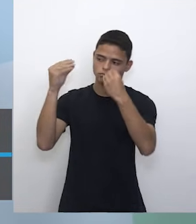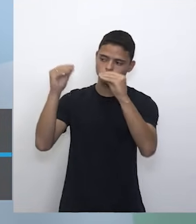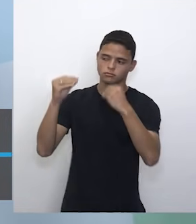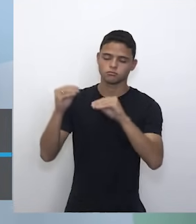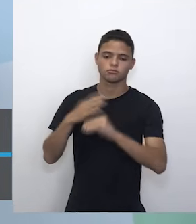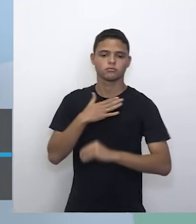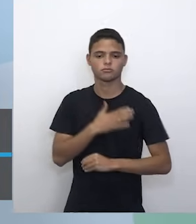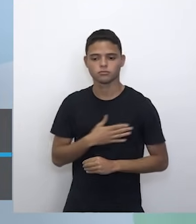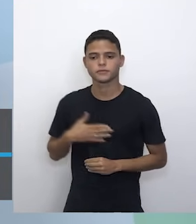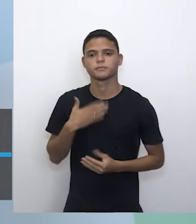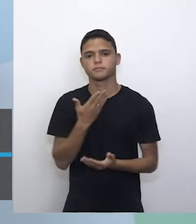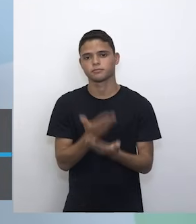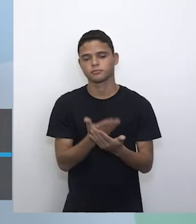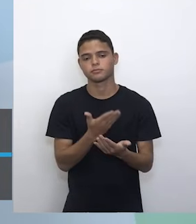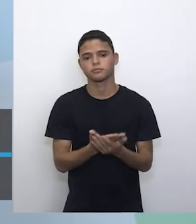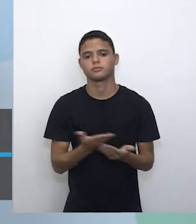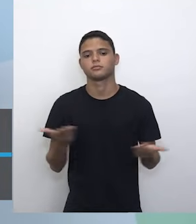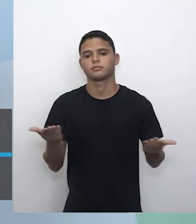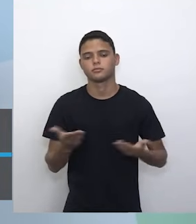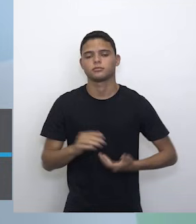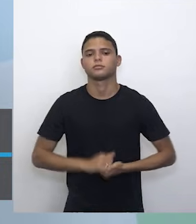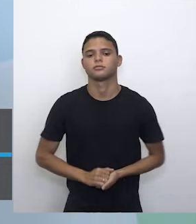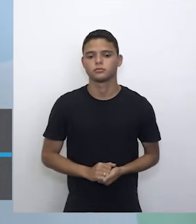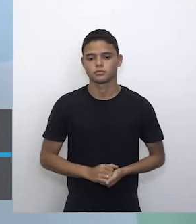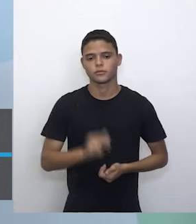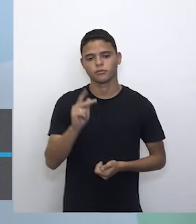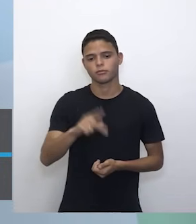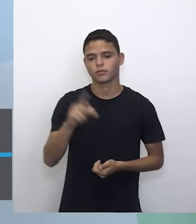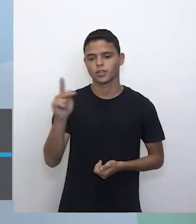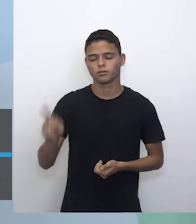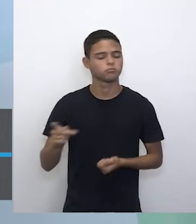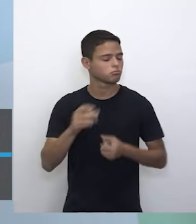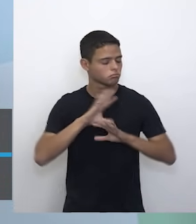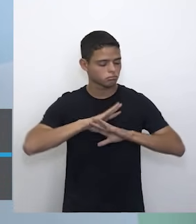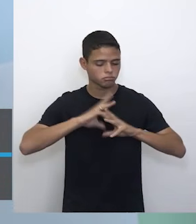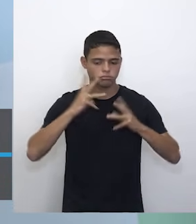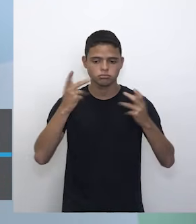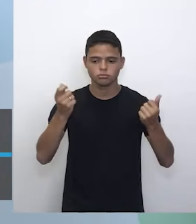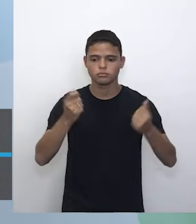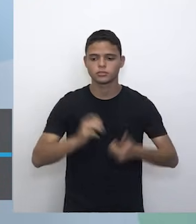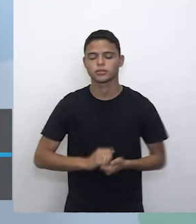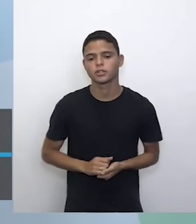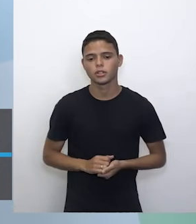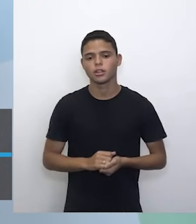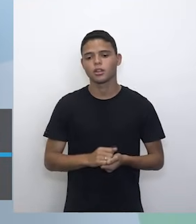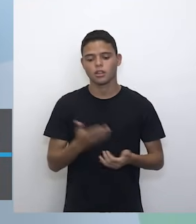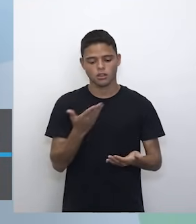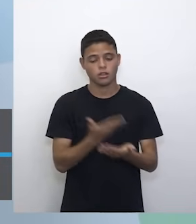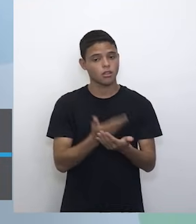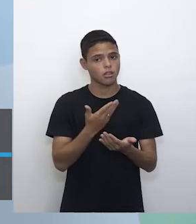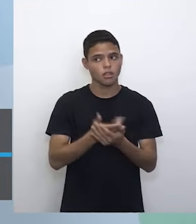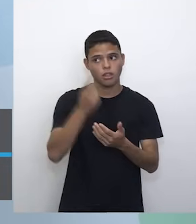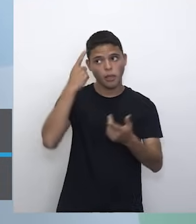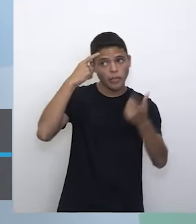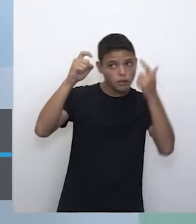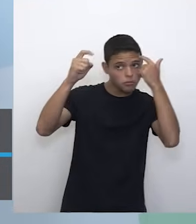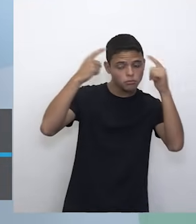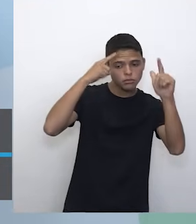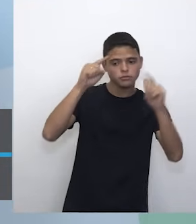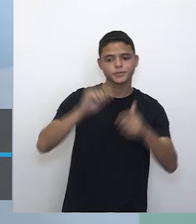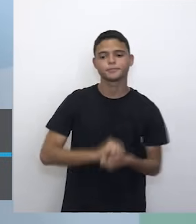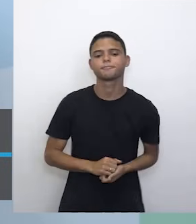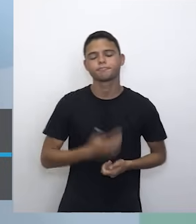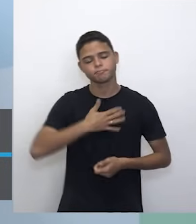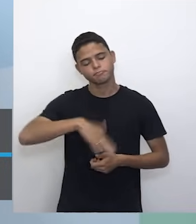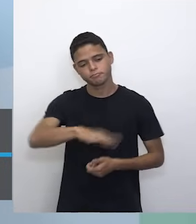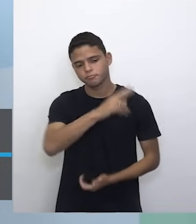que está gostando muito da aula. Professores, nota 1000, aula super criativa. Que bom que a gente pode fazer esse meio de campo que a gente